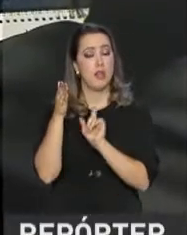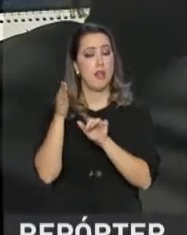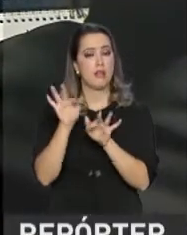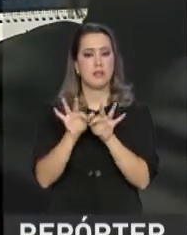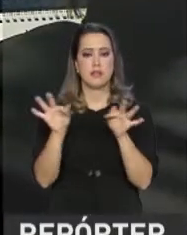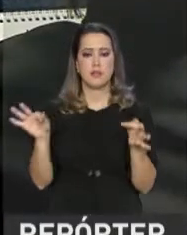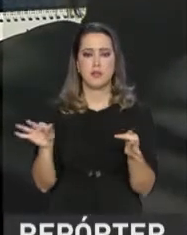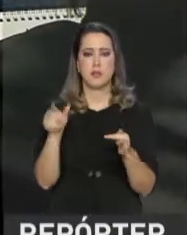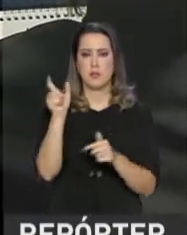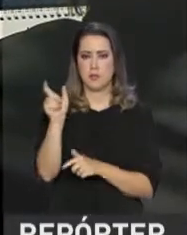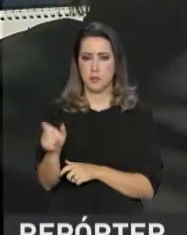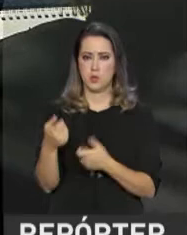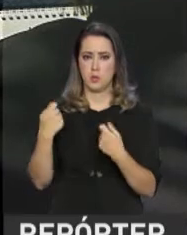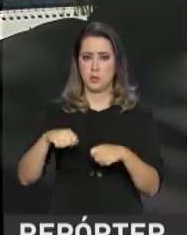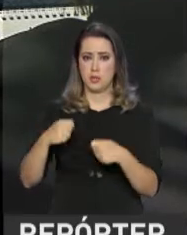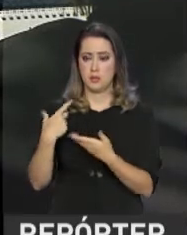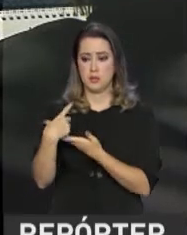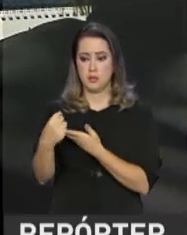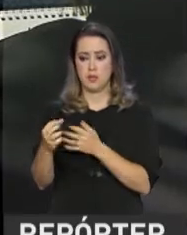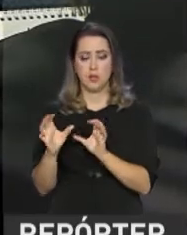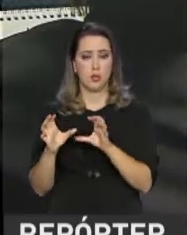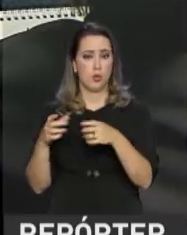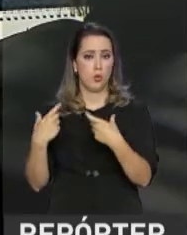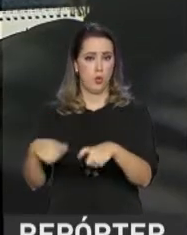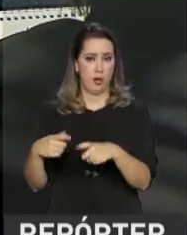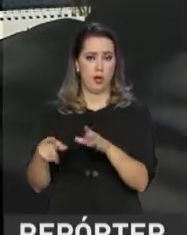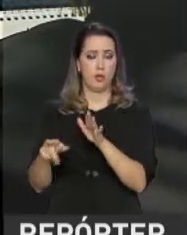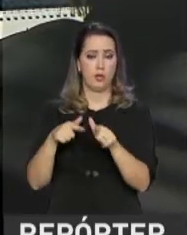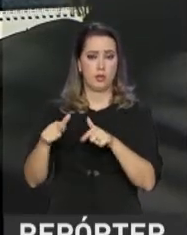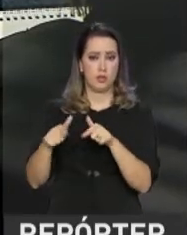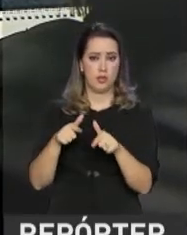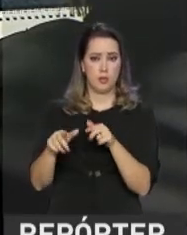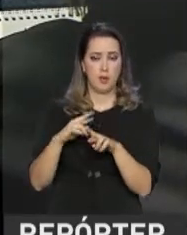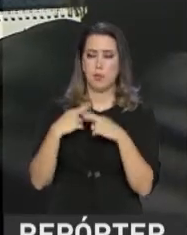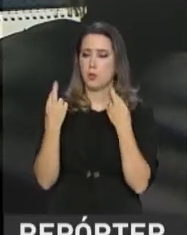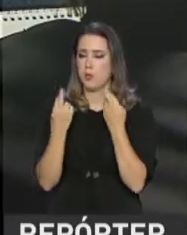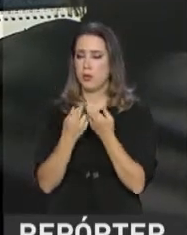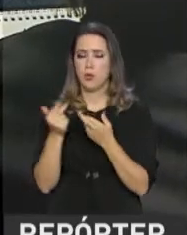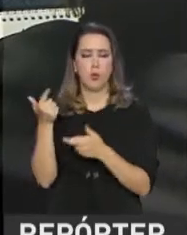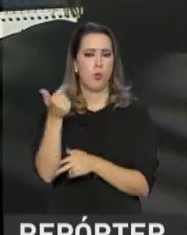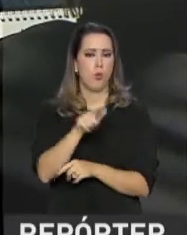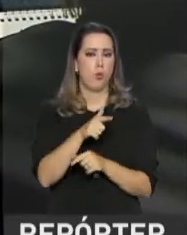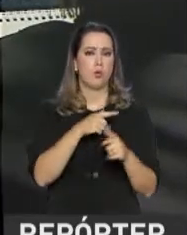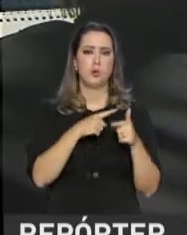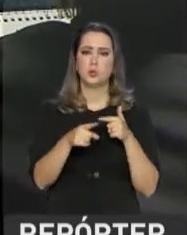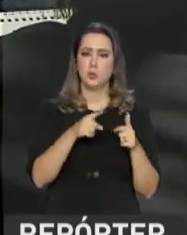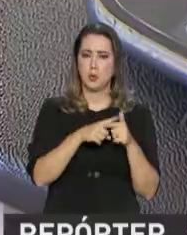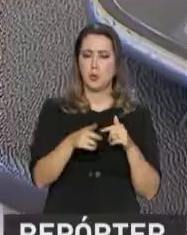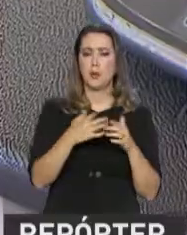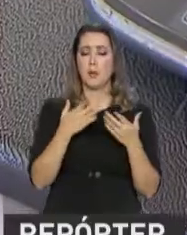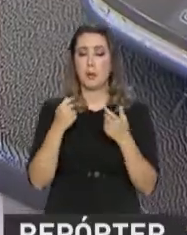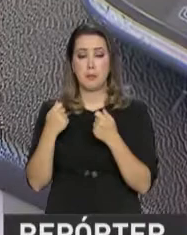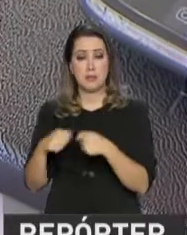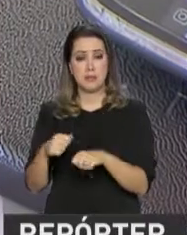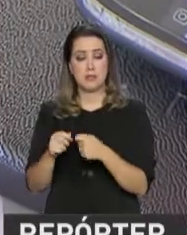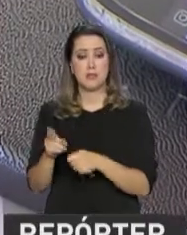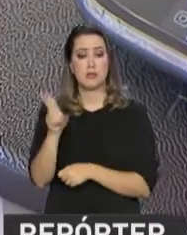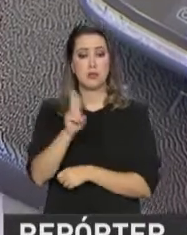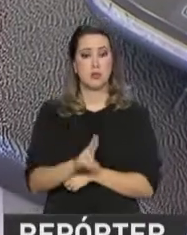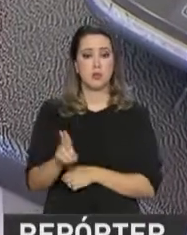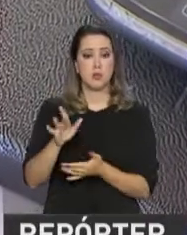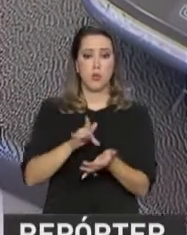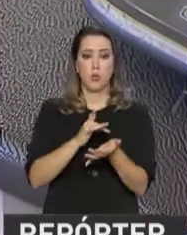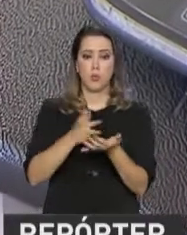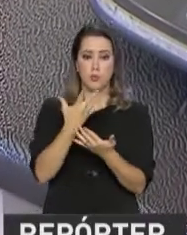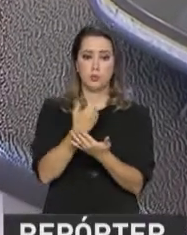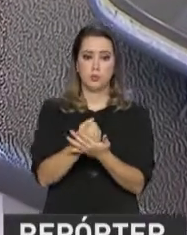simples. Quando o servidor precisa sair do órgão onde trabalha para participar de uma reunião ou para resolver alguma demanda, ele usa um aplicativo